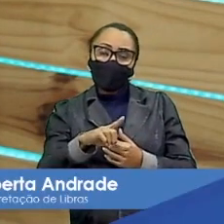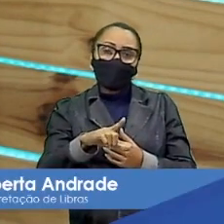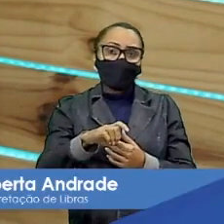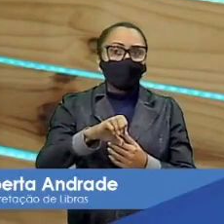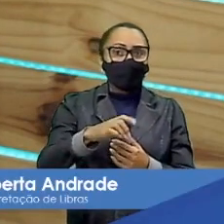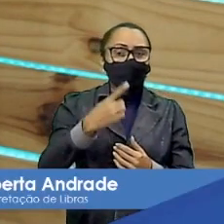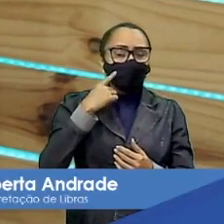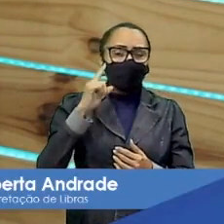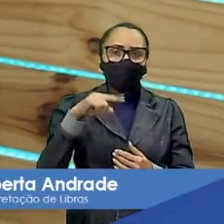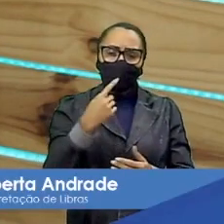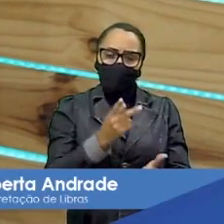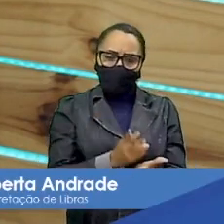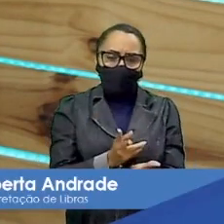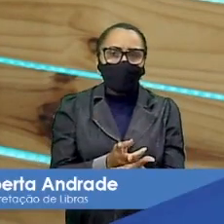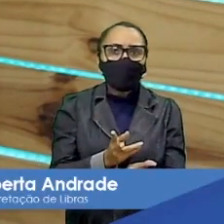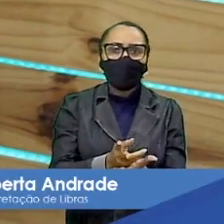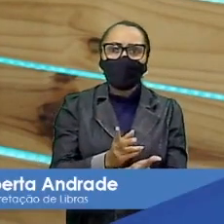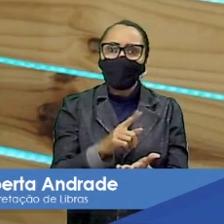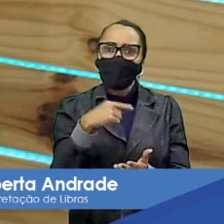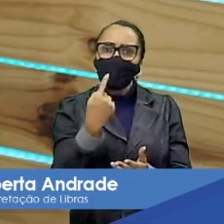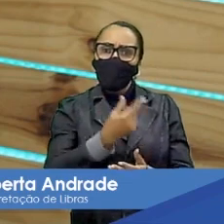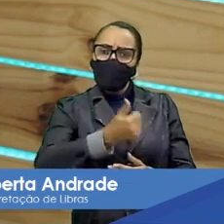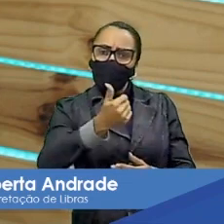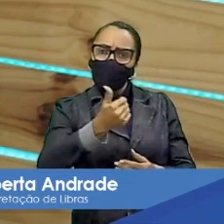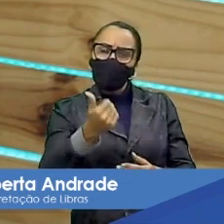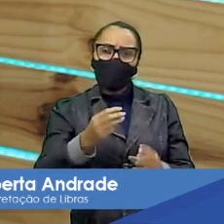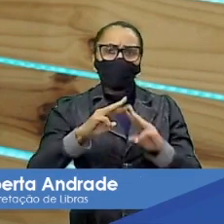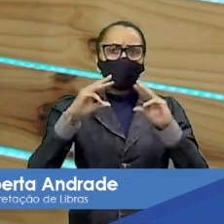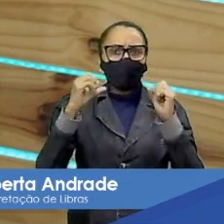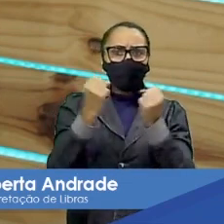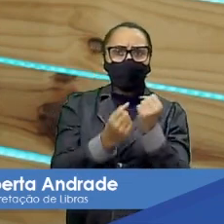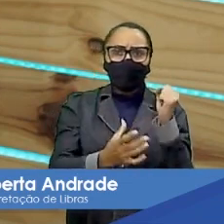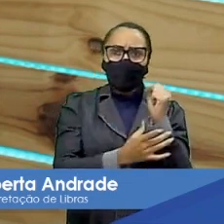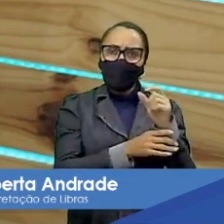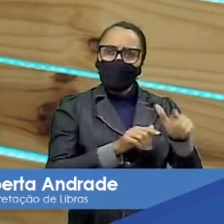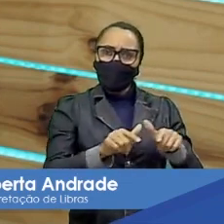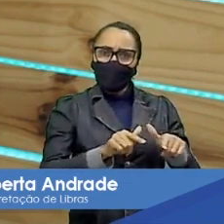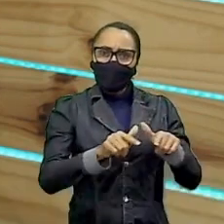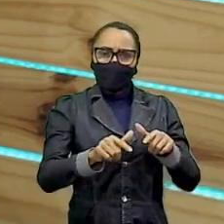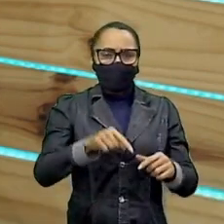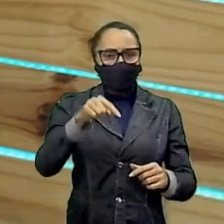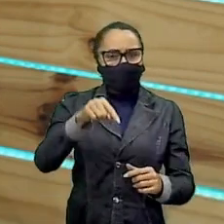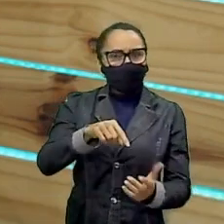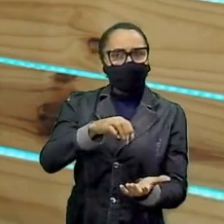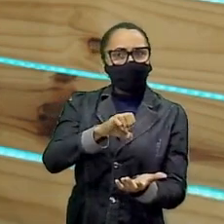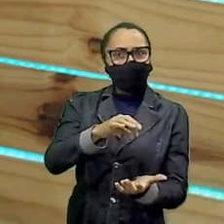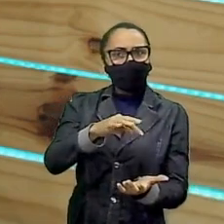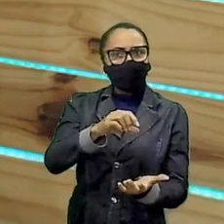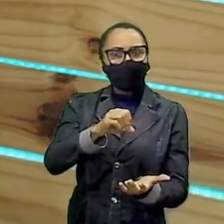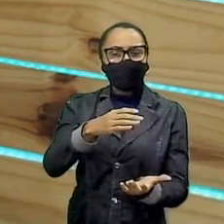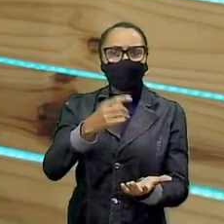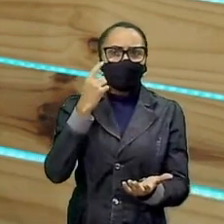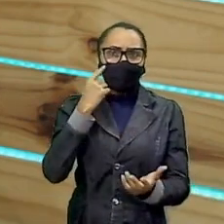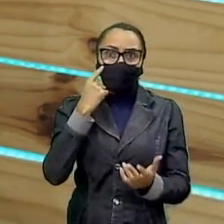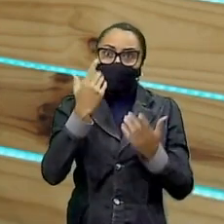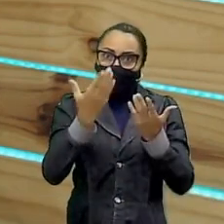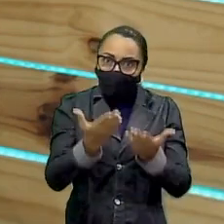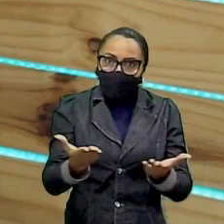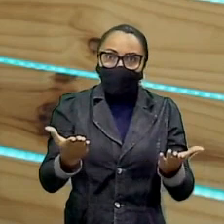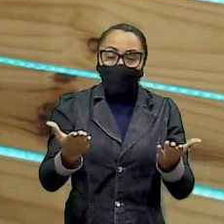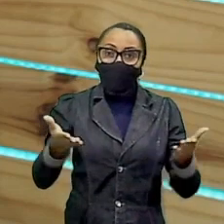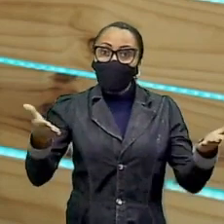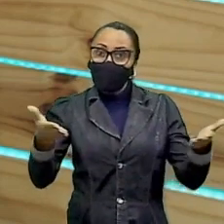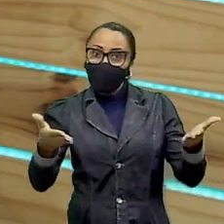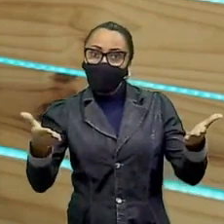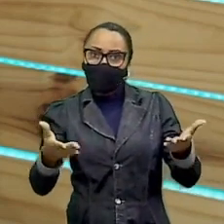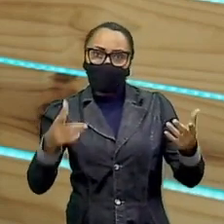e nós vamos dar continuidade ao primeiro workshop de segurança do trabalho da ETEPAC. Então, fica ligado que agora